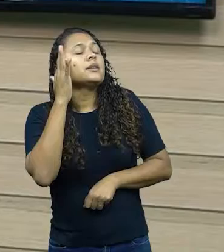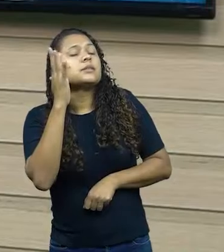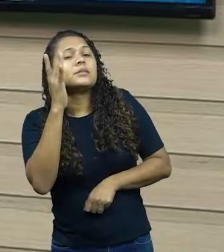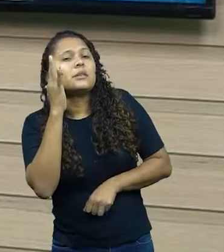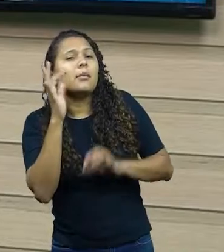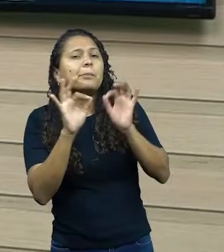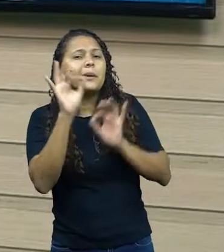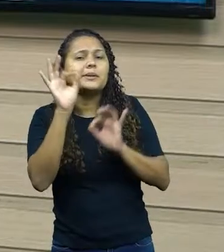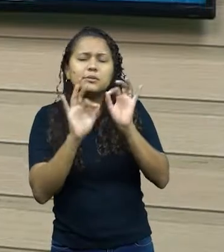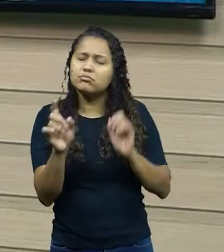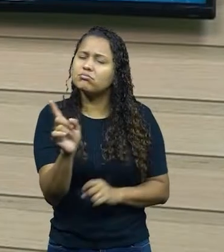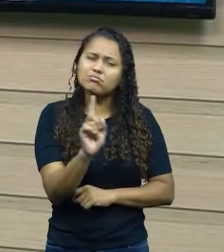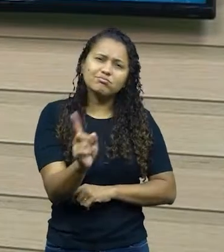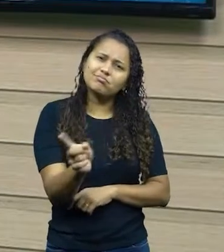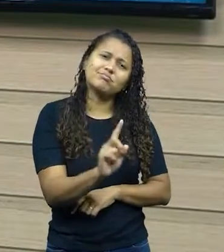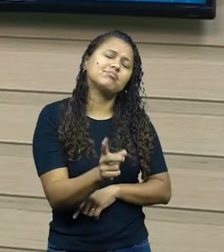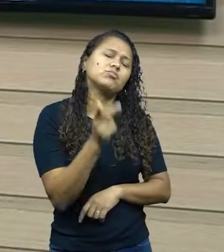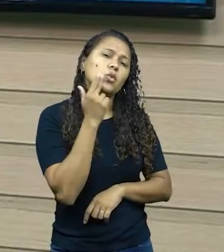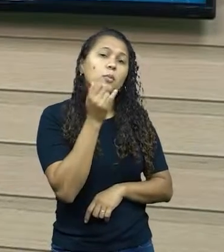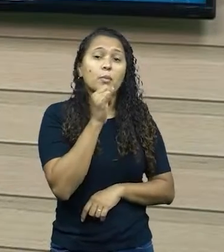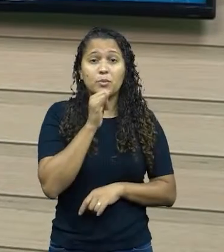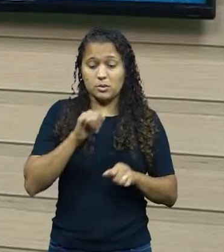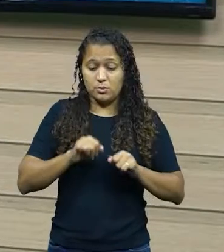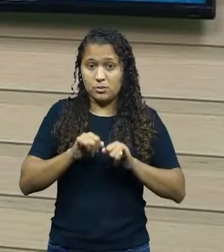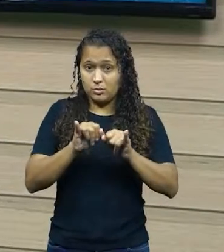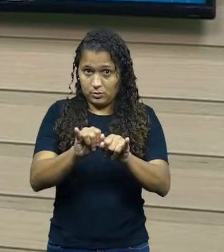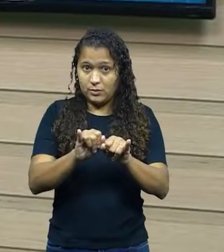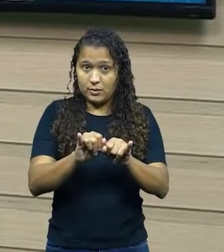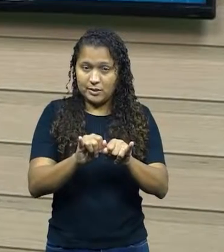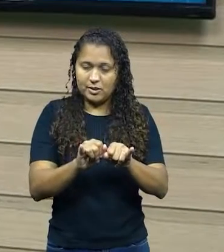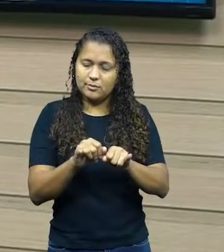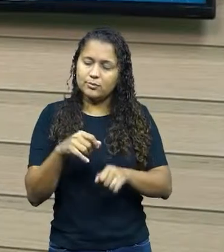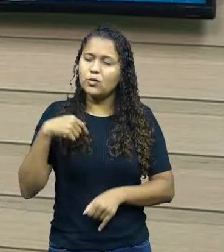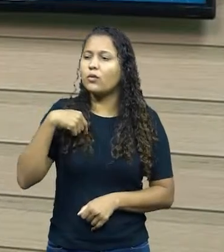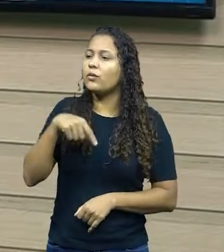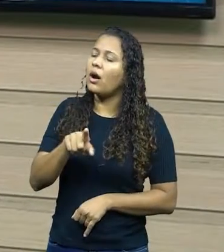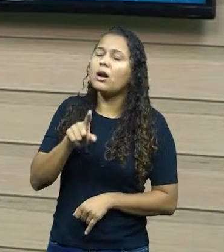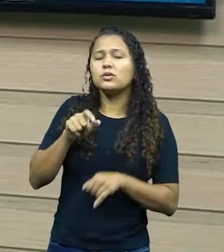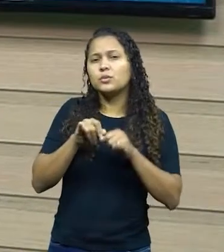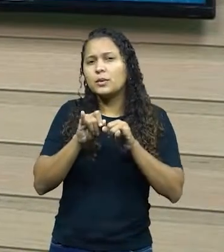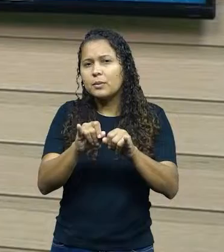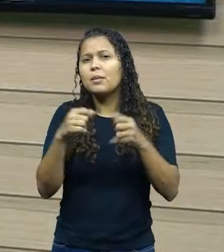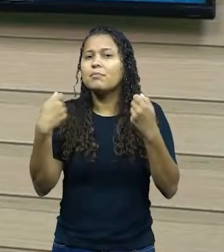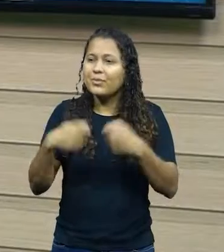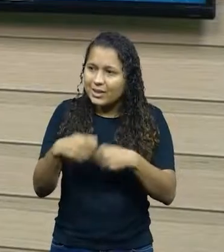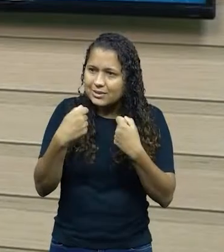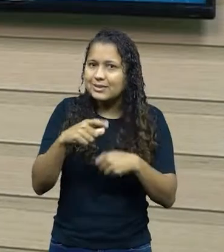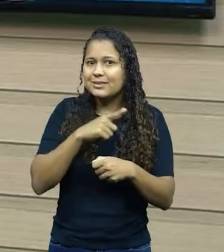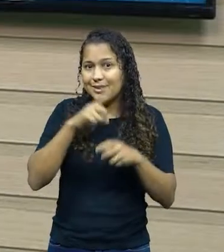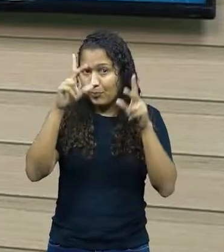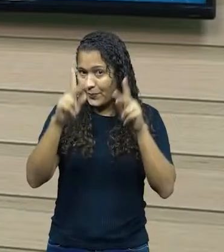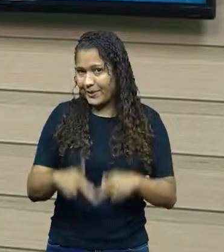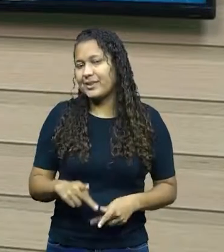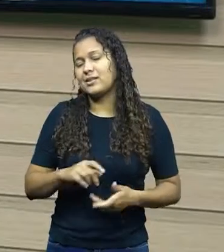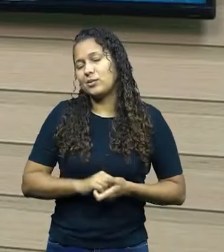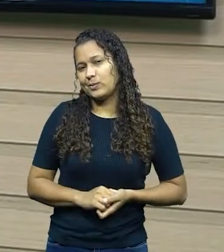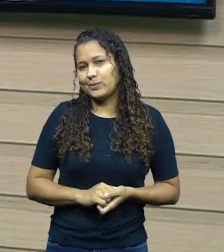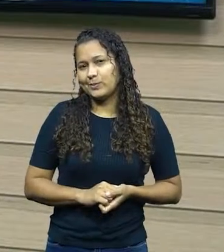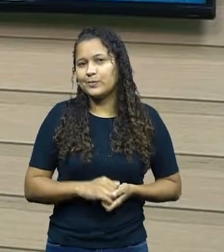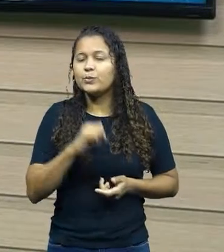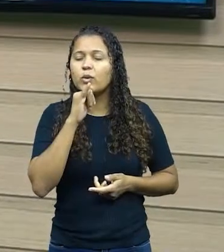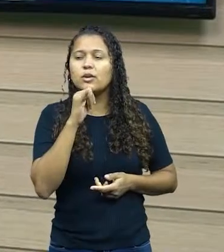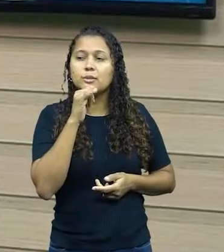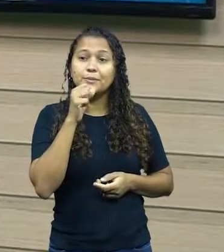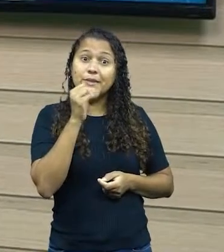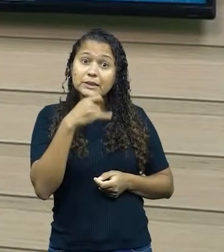imaginem, em um supermercado, os produtos de um supermercado, é preciso passar por um padrão. Se eu